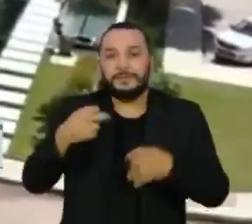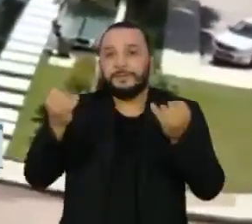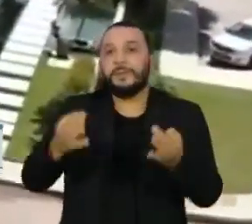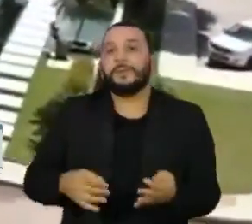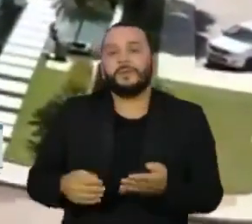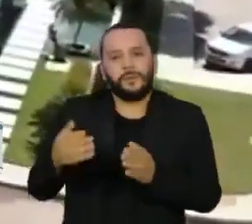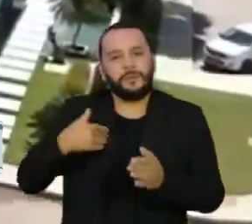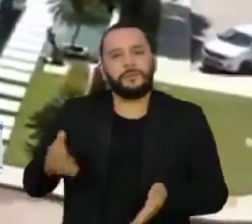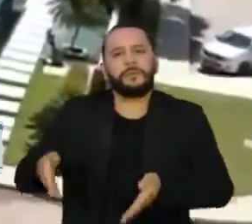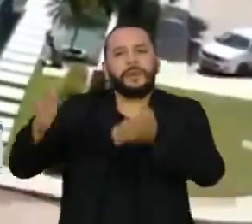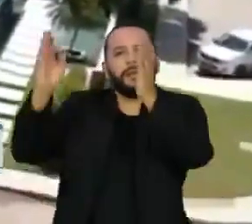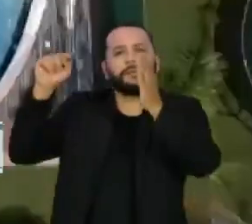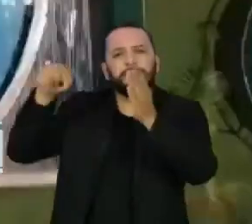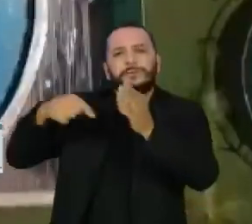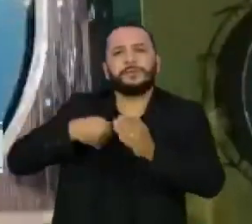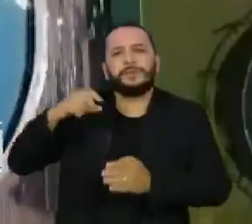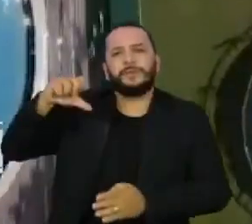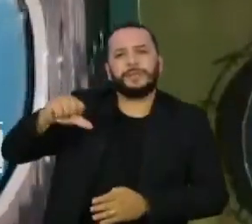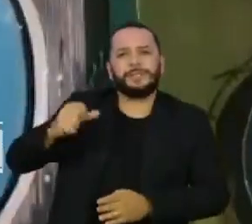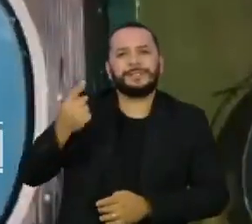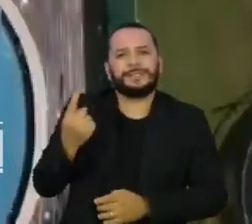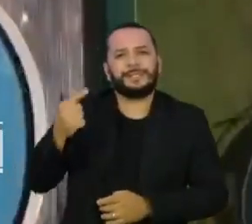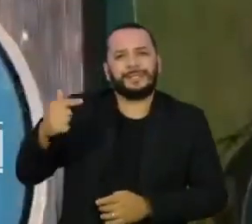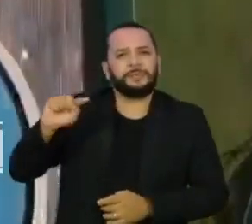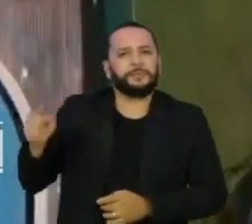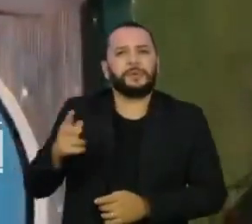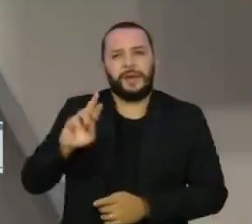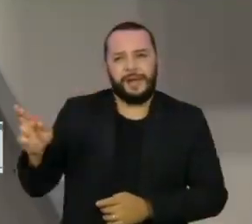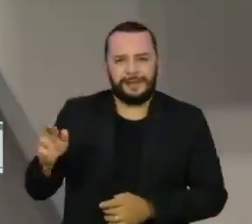declarou esse apartamento no valor de 917 r$ 1000